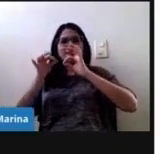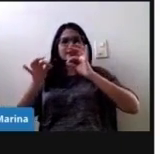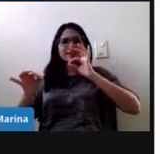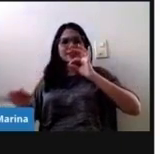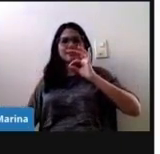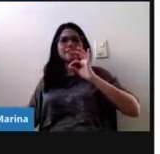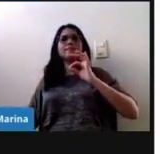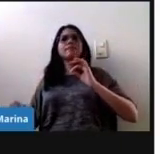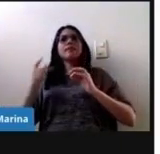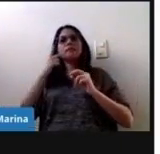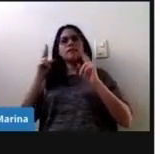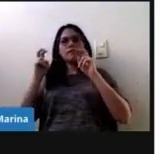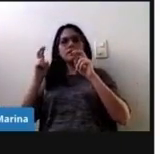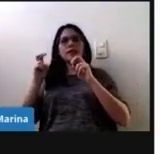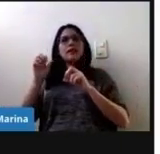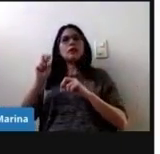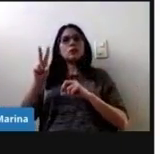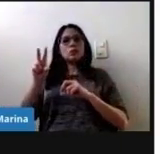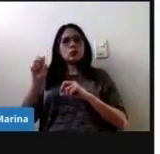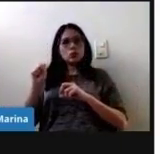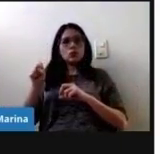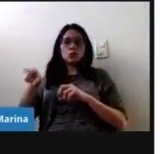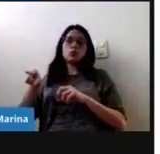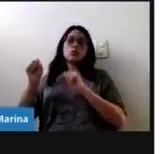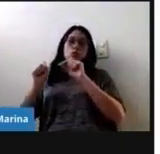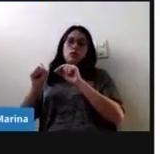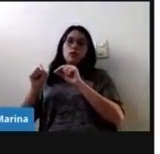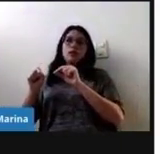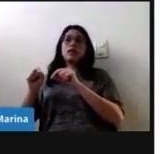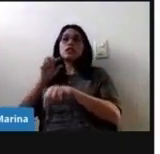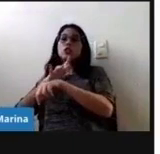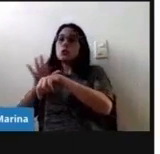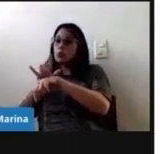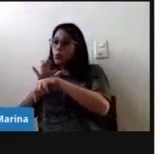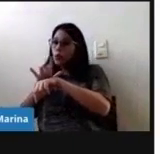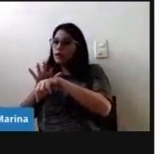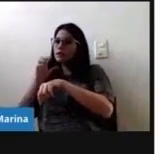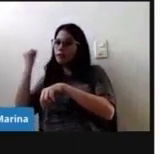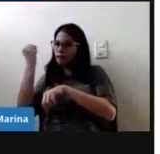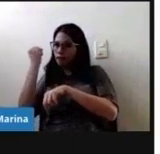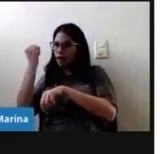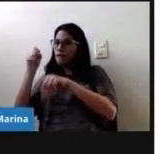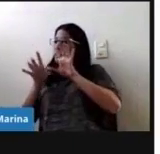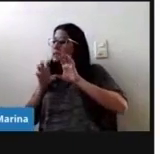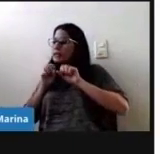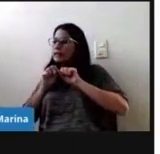sobre o SUS frente às doenças crônicas não transmissíveis e a Covid-19. Bom,